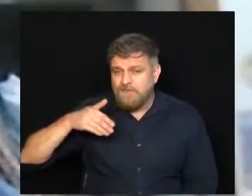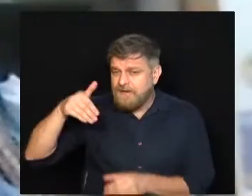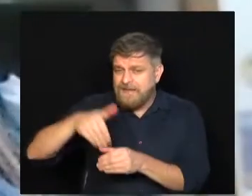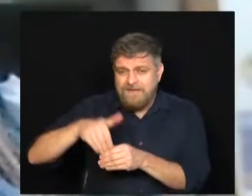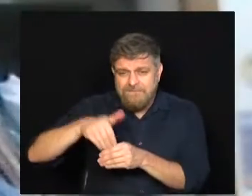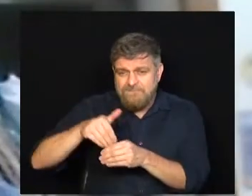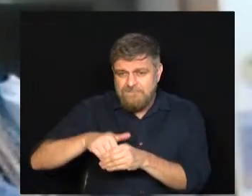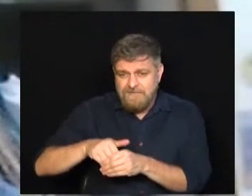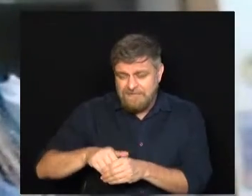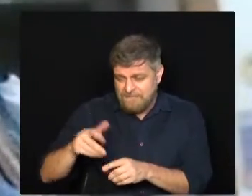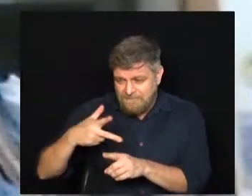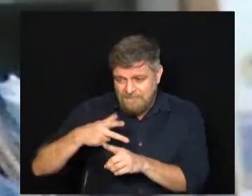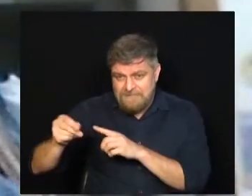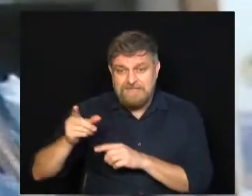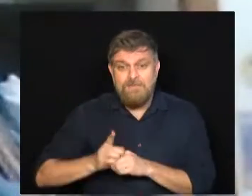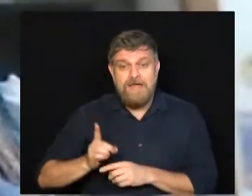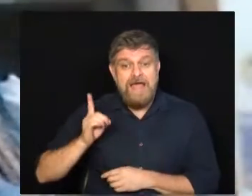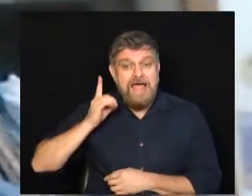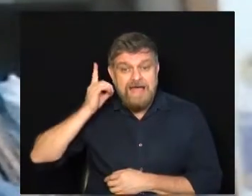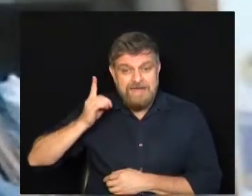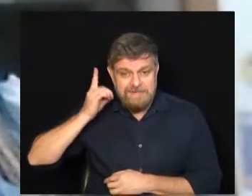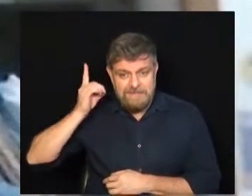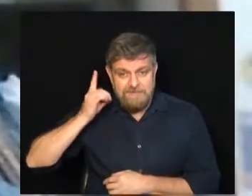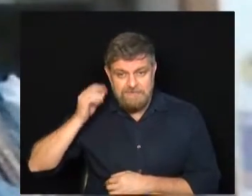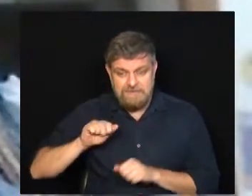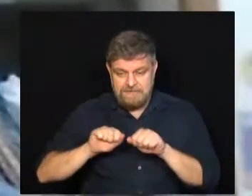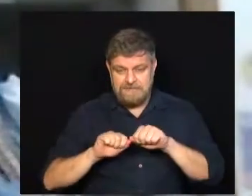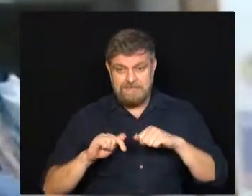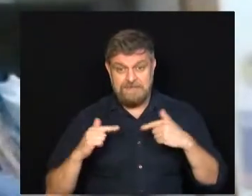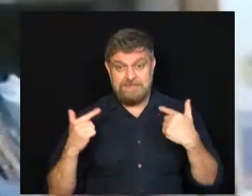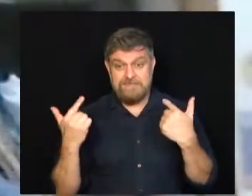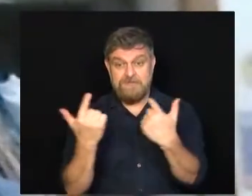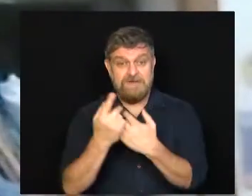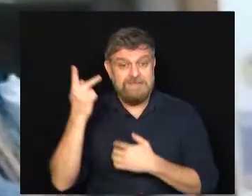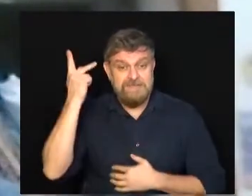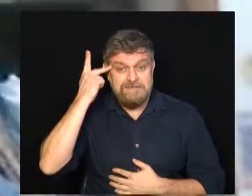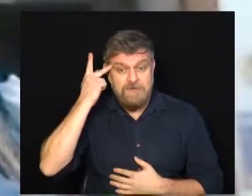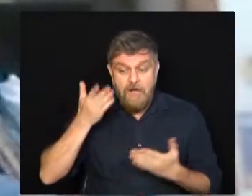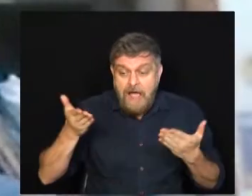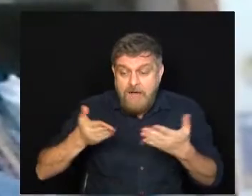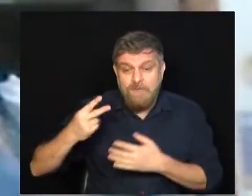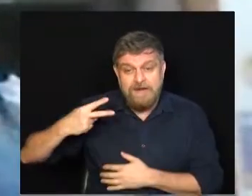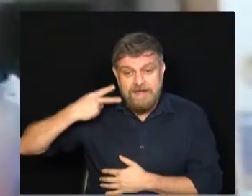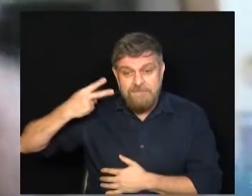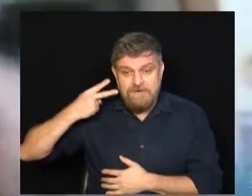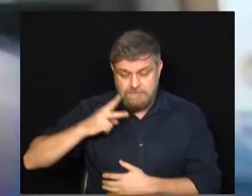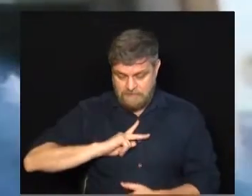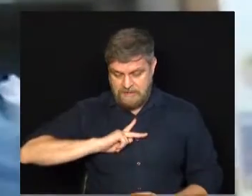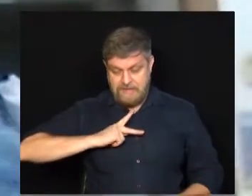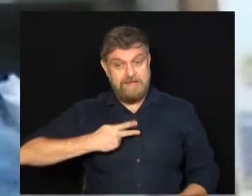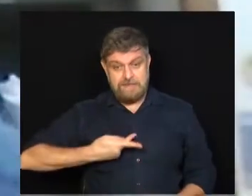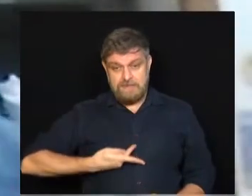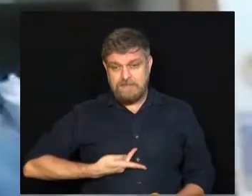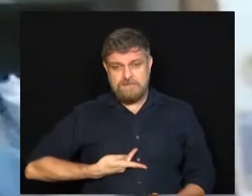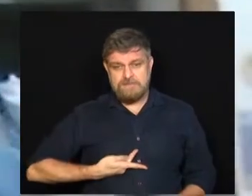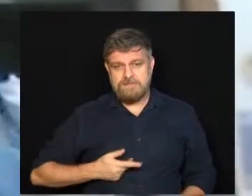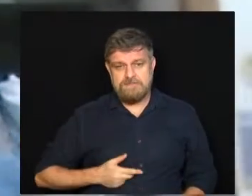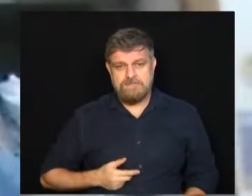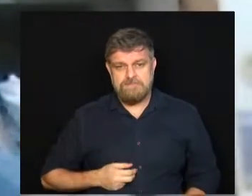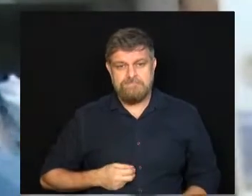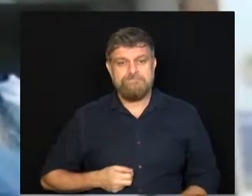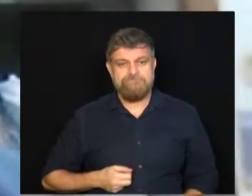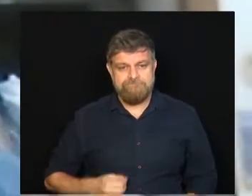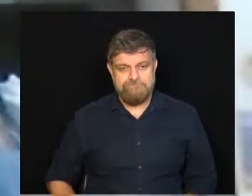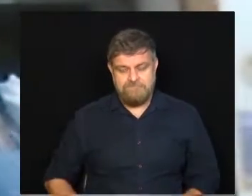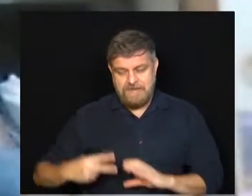era co-deputada no mandato coletivo na Assembleia Legislativa de São Paulo e agora é vereadora na Câmara Municipal de São Paulo, na maior Câmara do país.